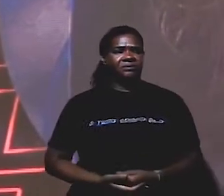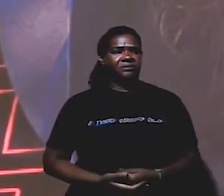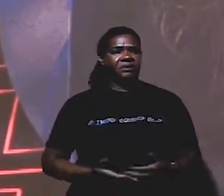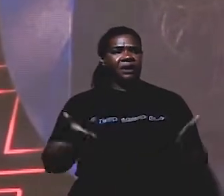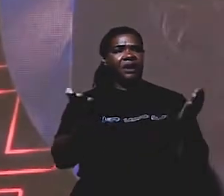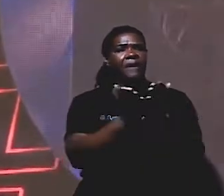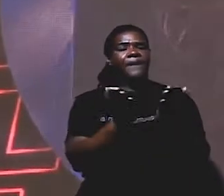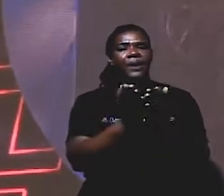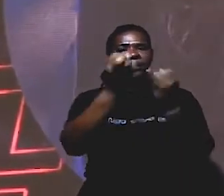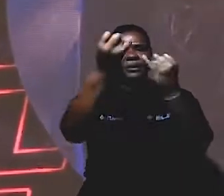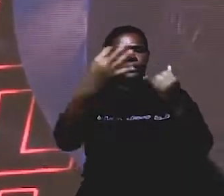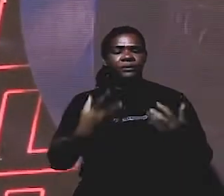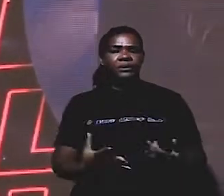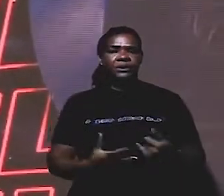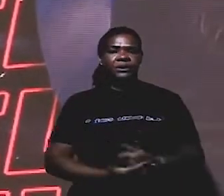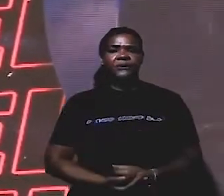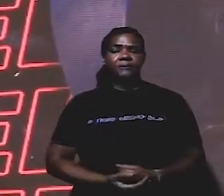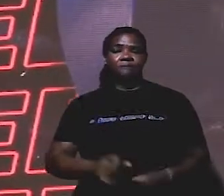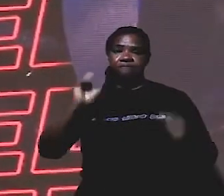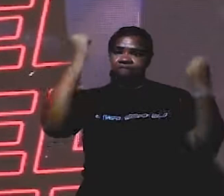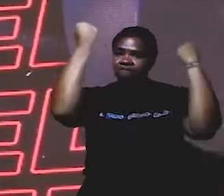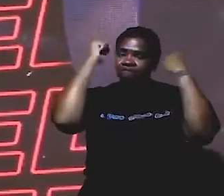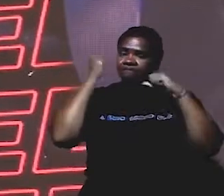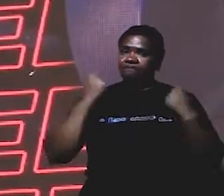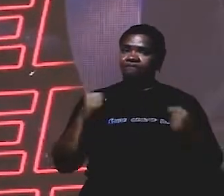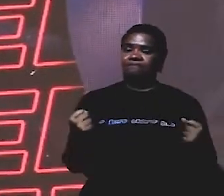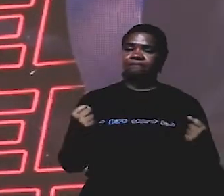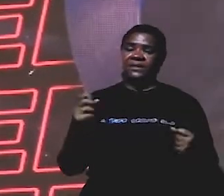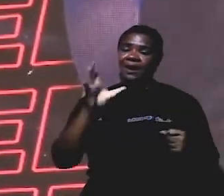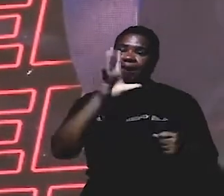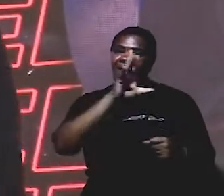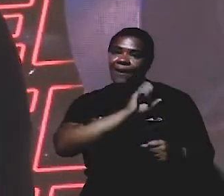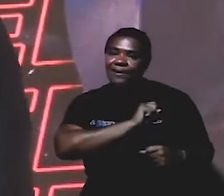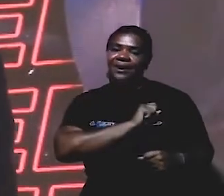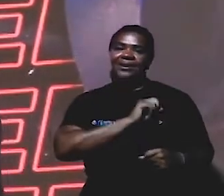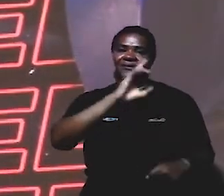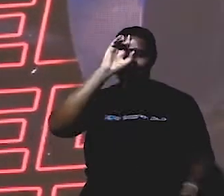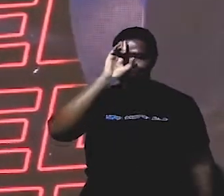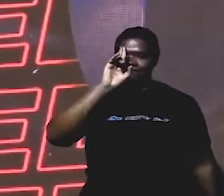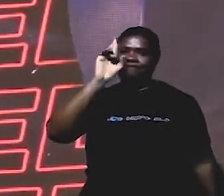Bíblia diz que Salomão amava o Senhor.